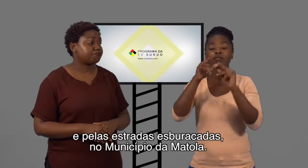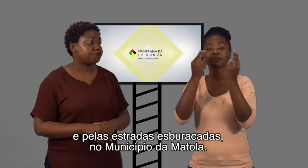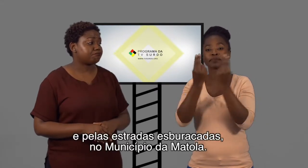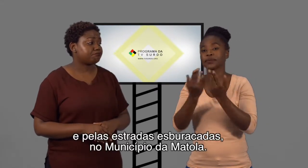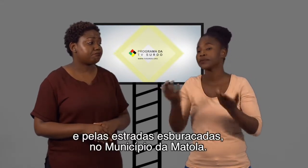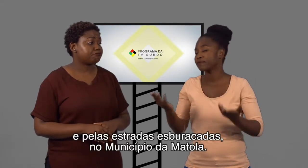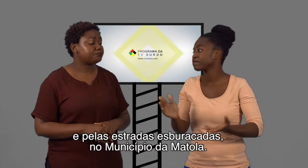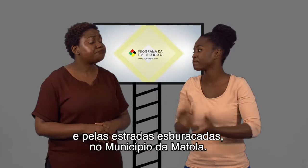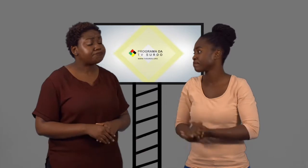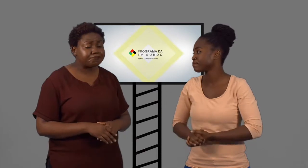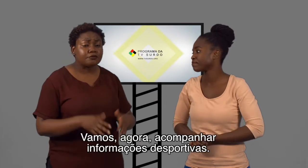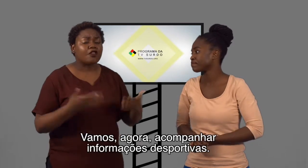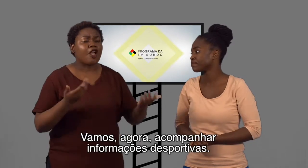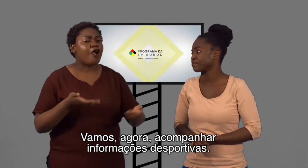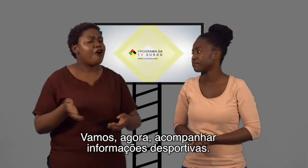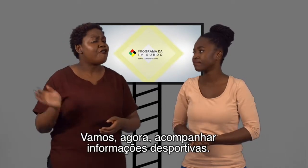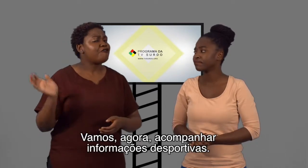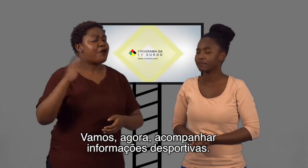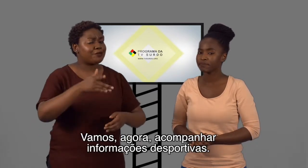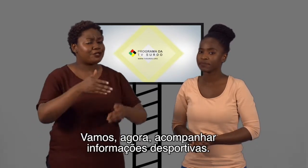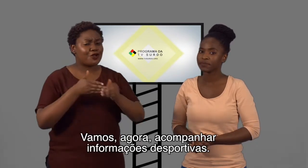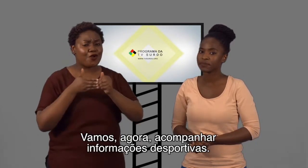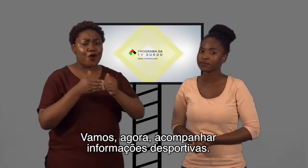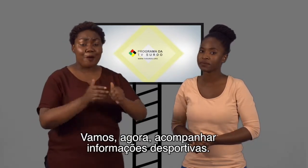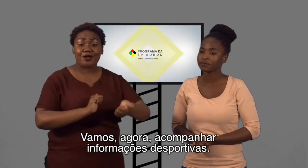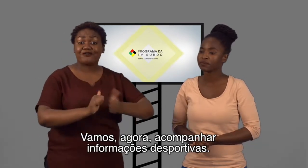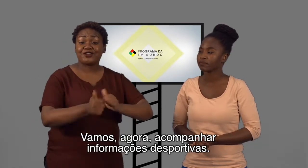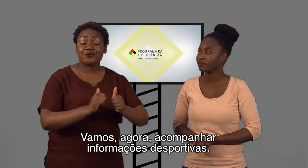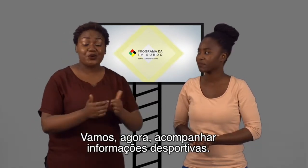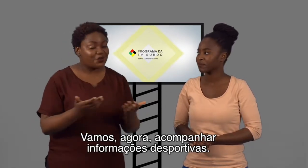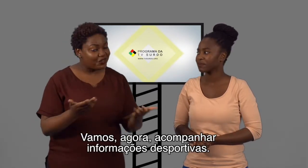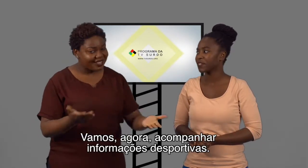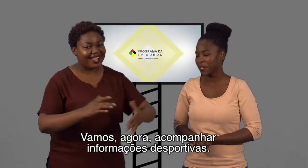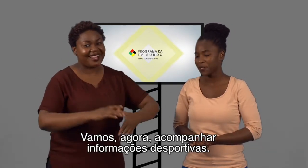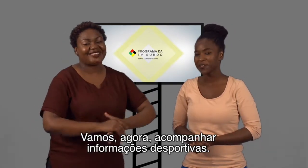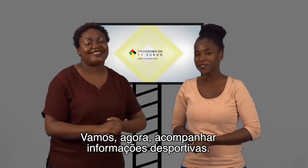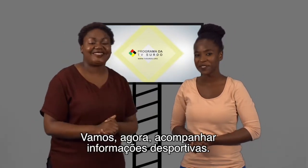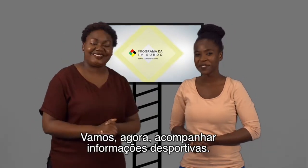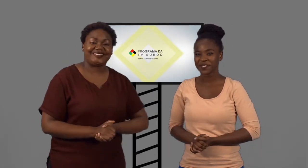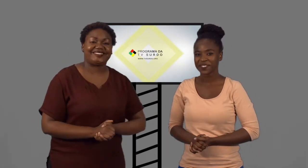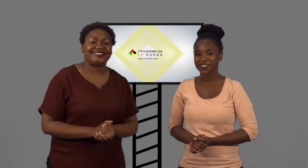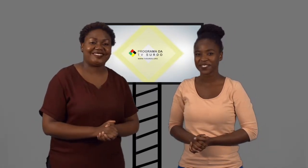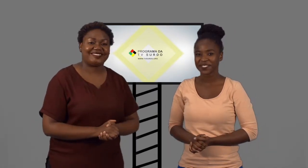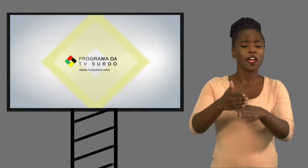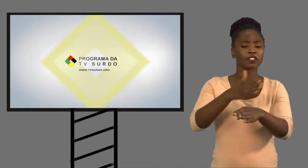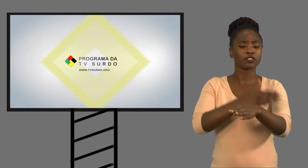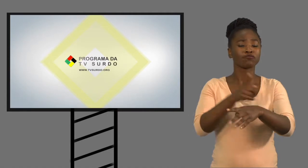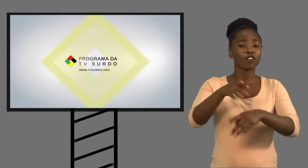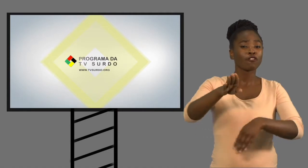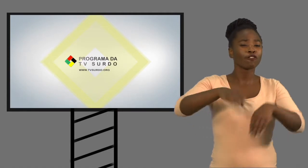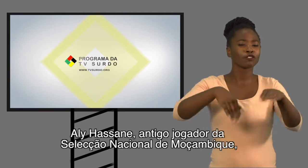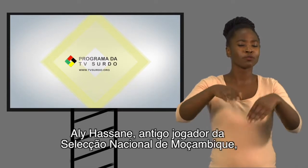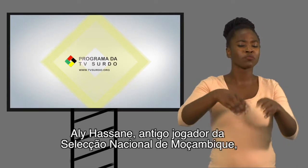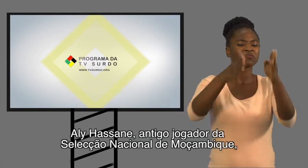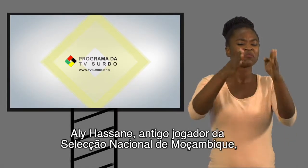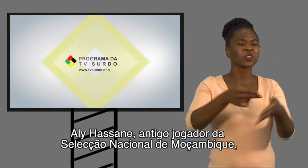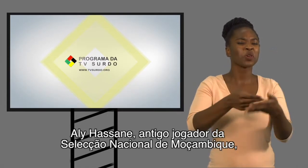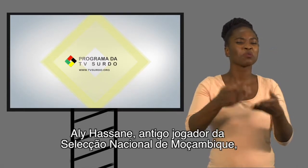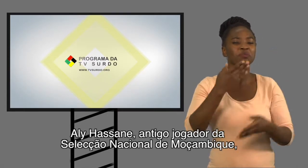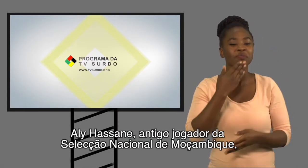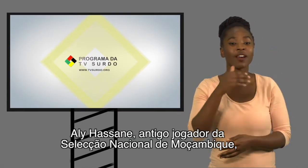no município da Matola. Vamos agora acompanhar informações desportivas.